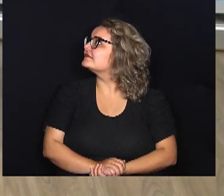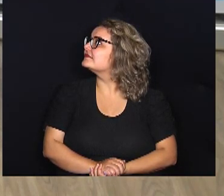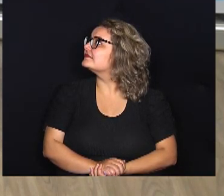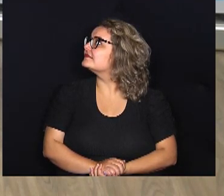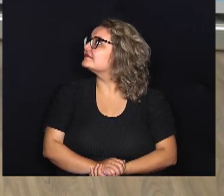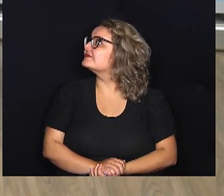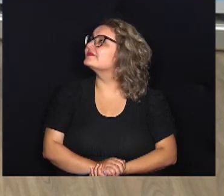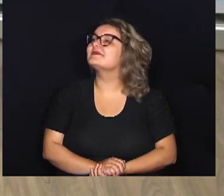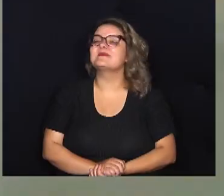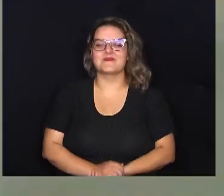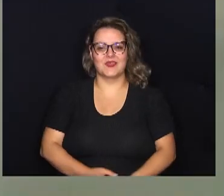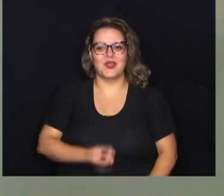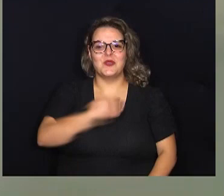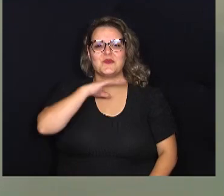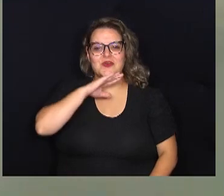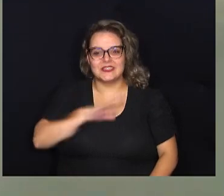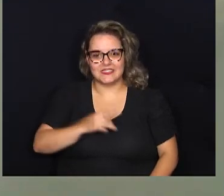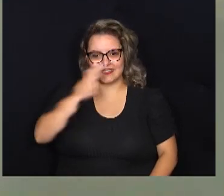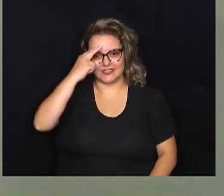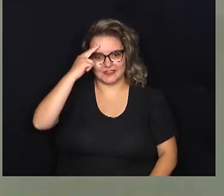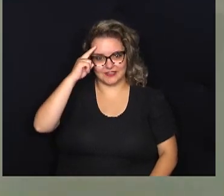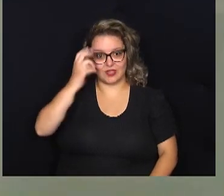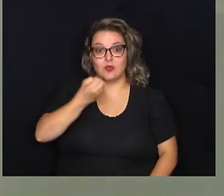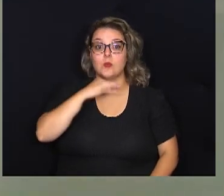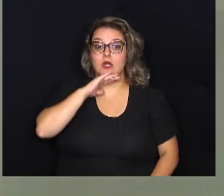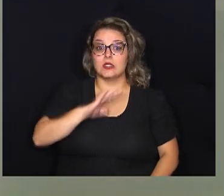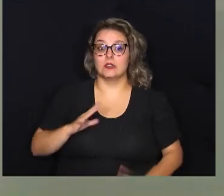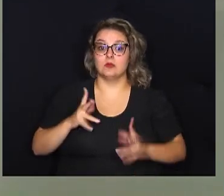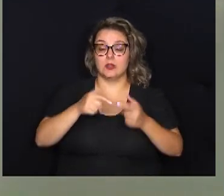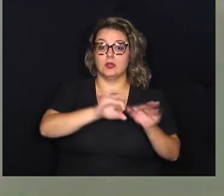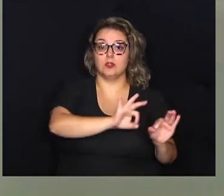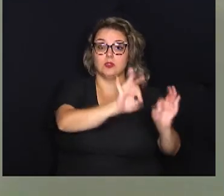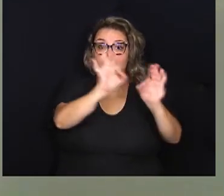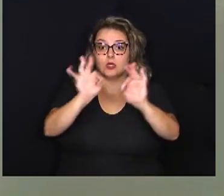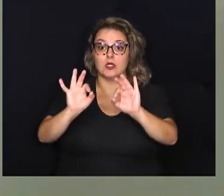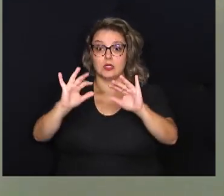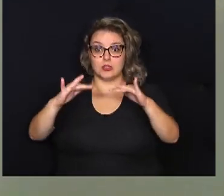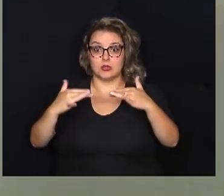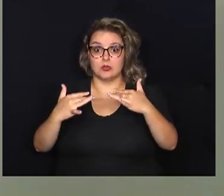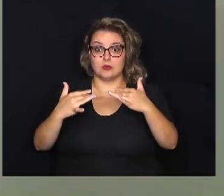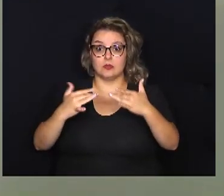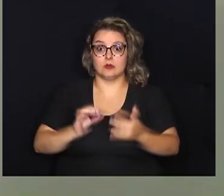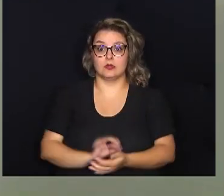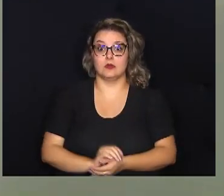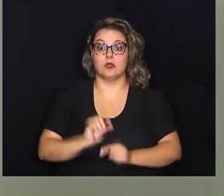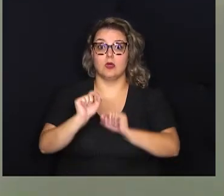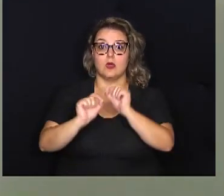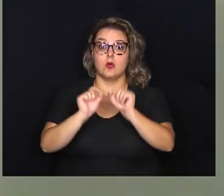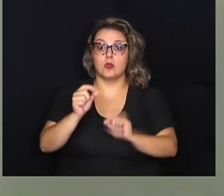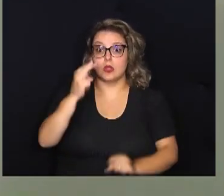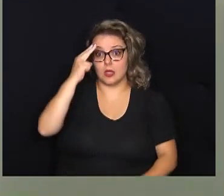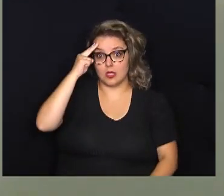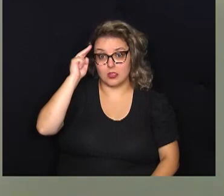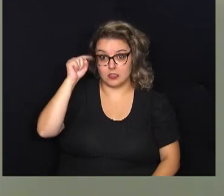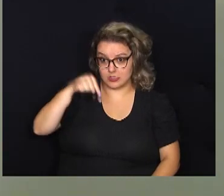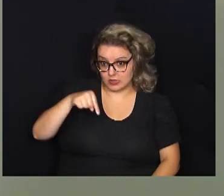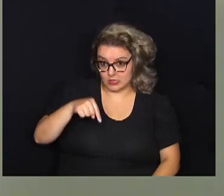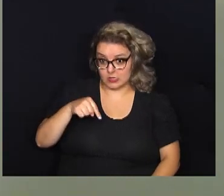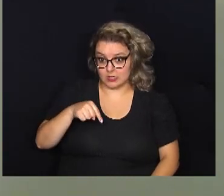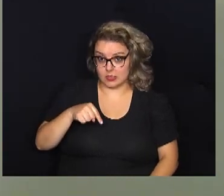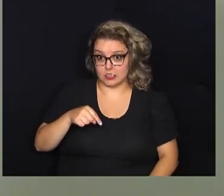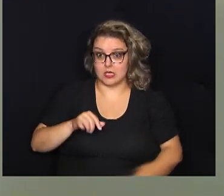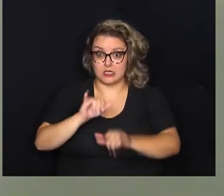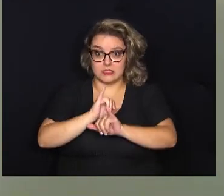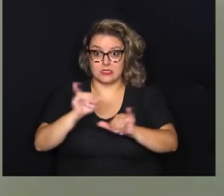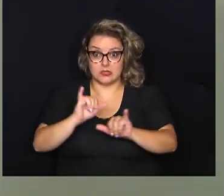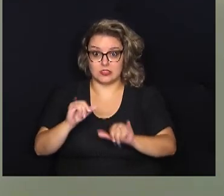Boa tarde, Gabriel. Boa tarde a todos que estão nos acompanhando. E o que acontece, Gabriel? Dessa campanha